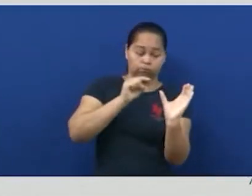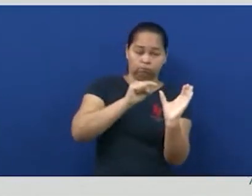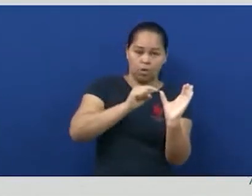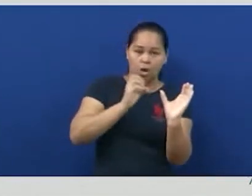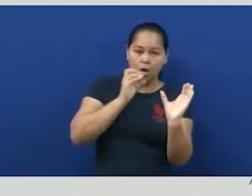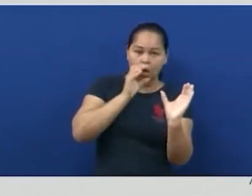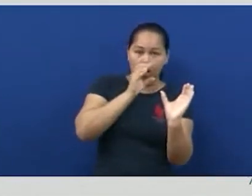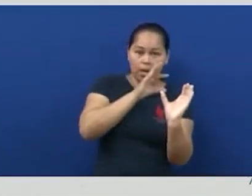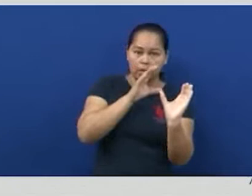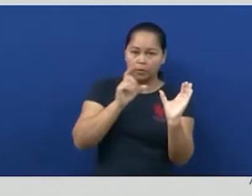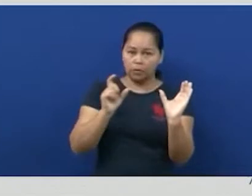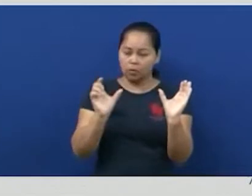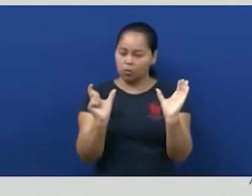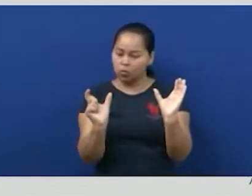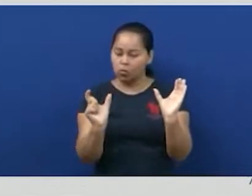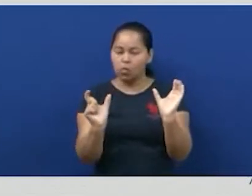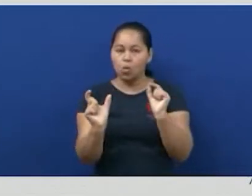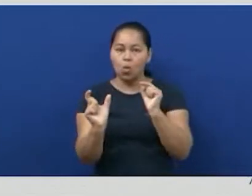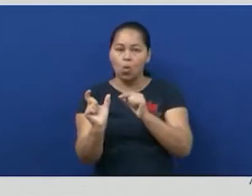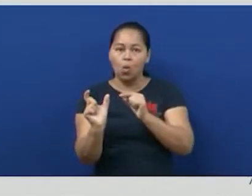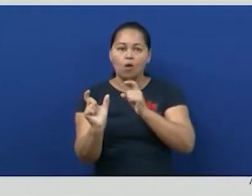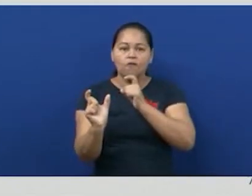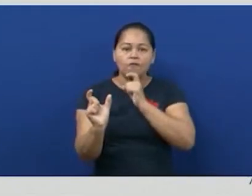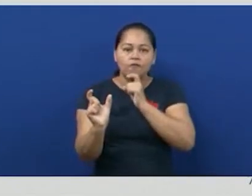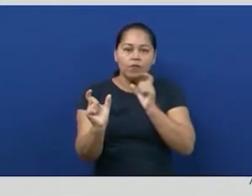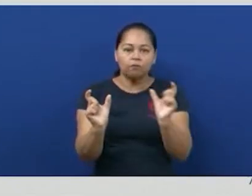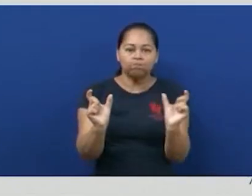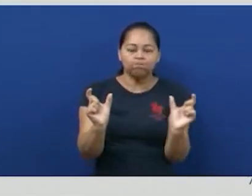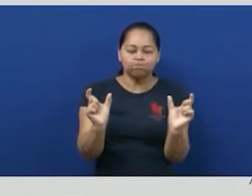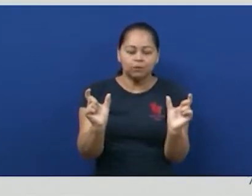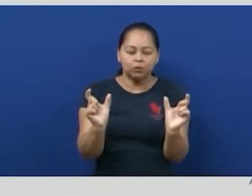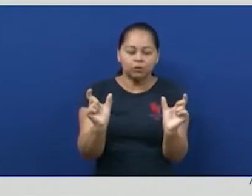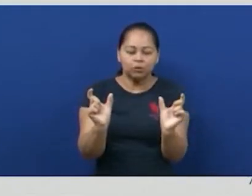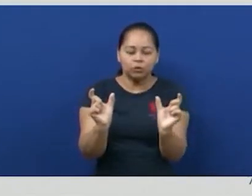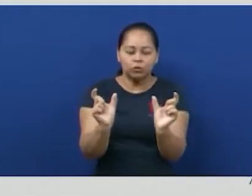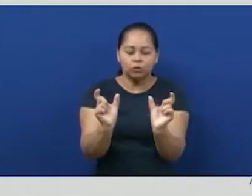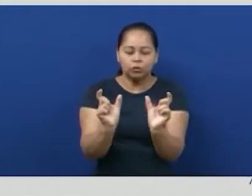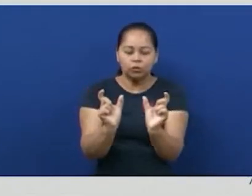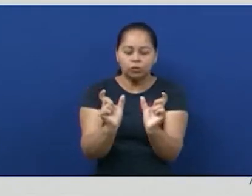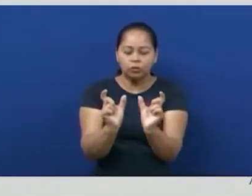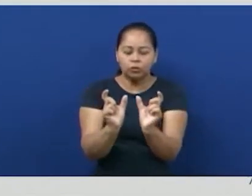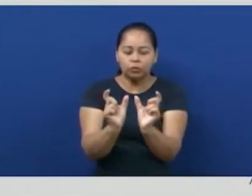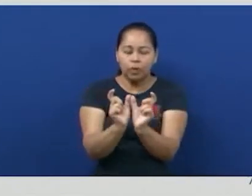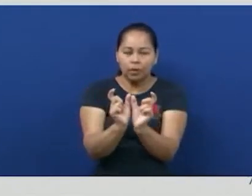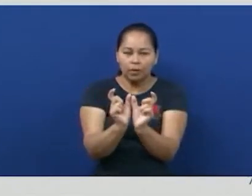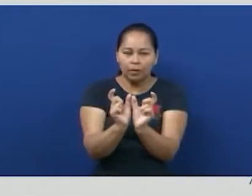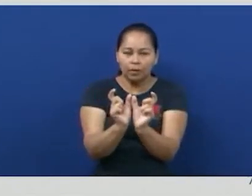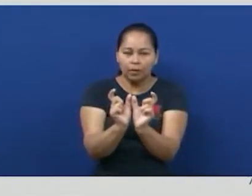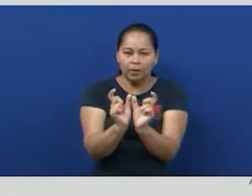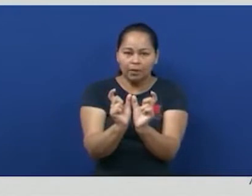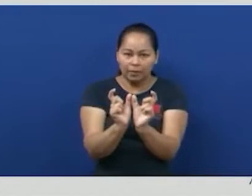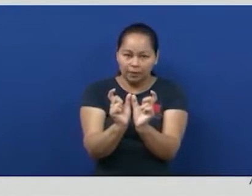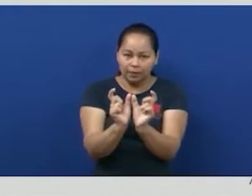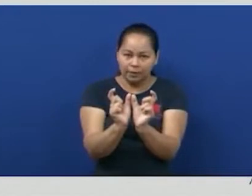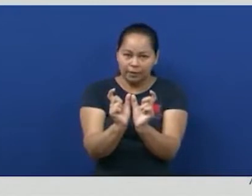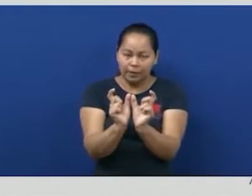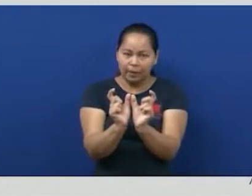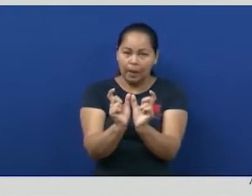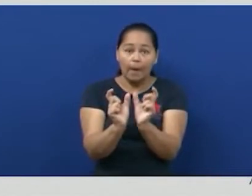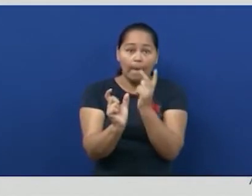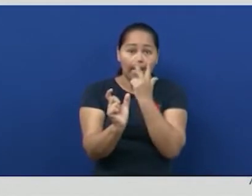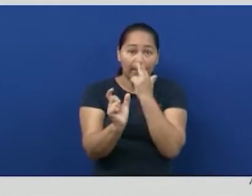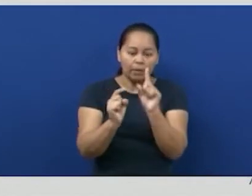entrou em contato com o corpo mais frio e os dois juntaram-se a uma mesma